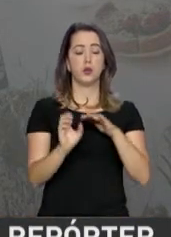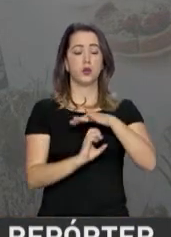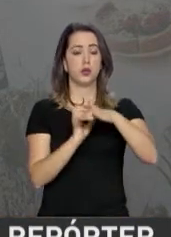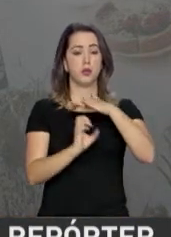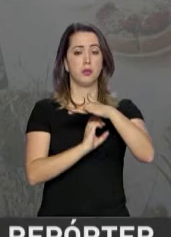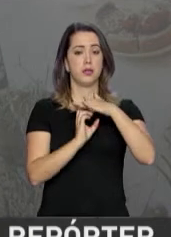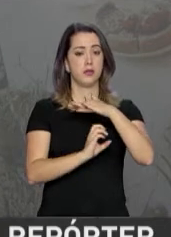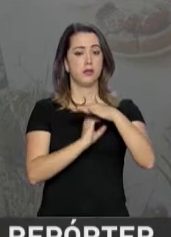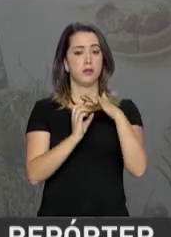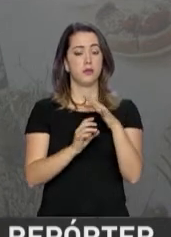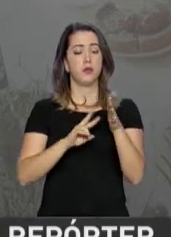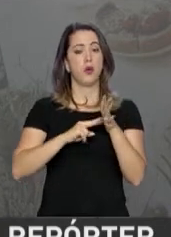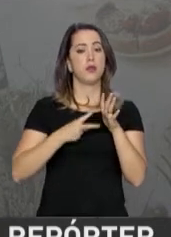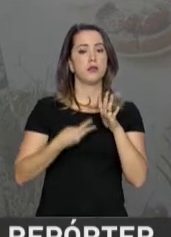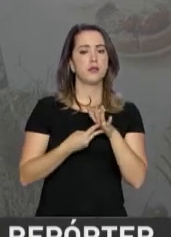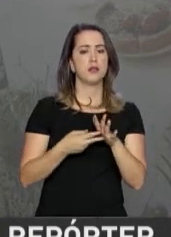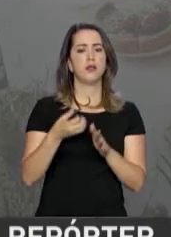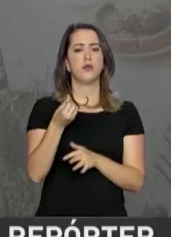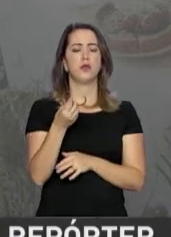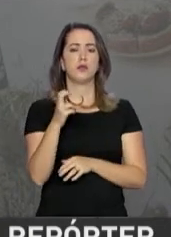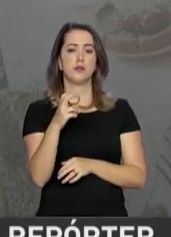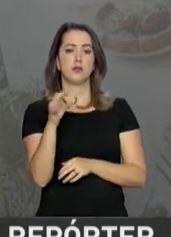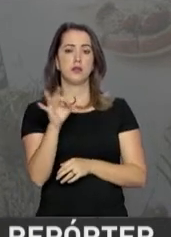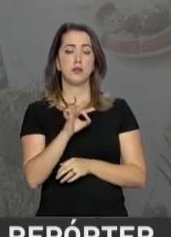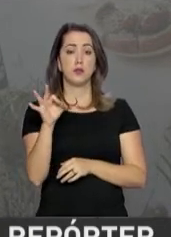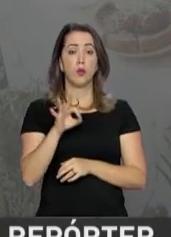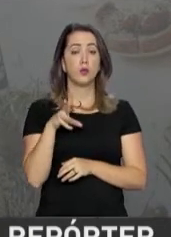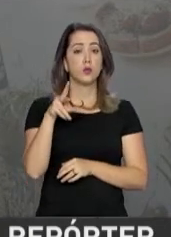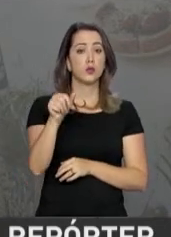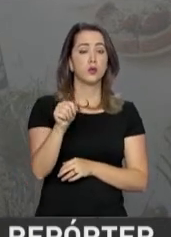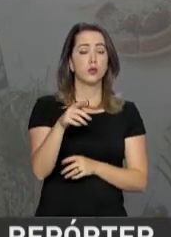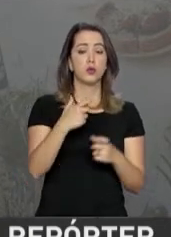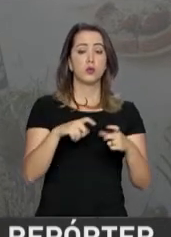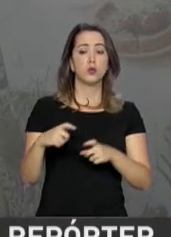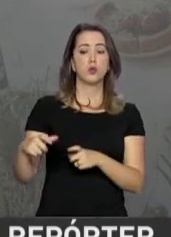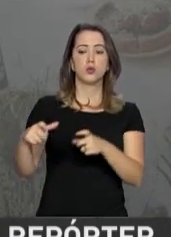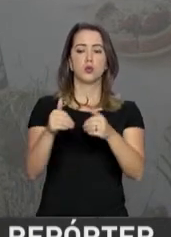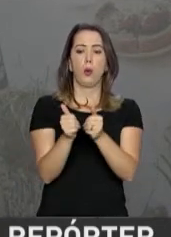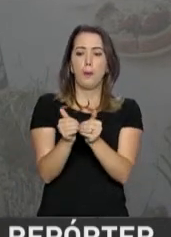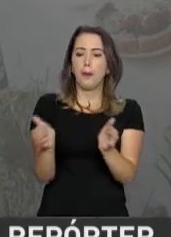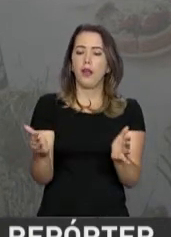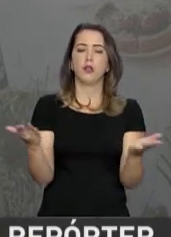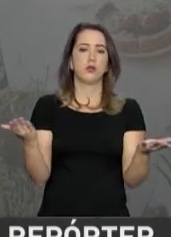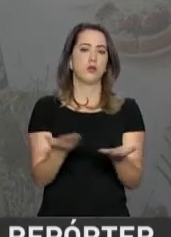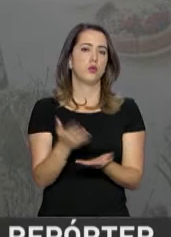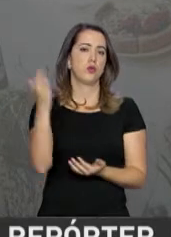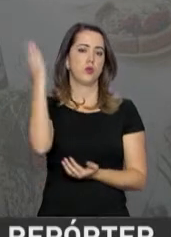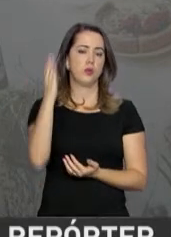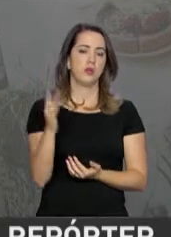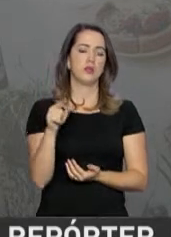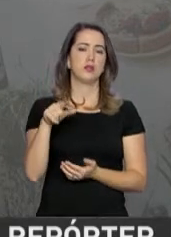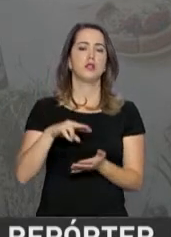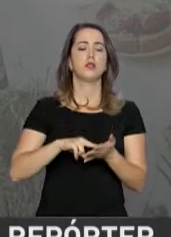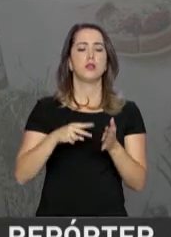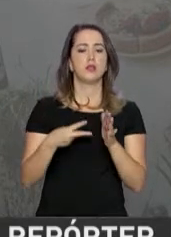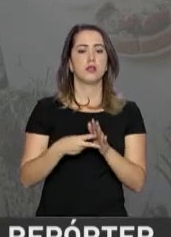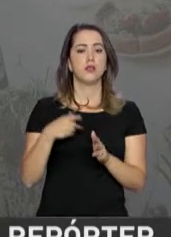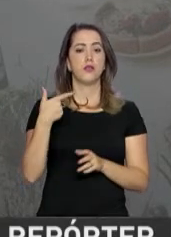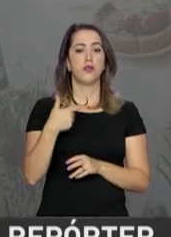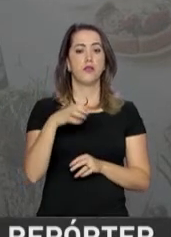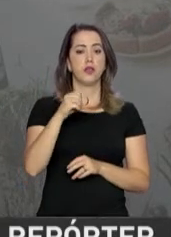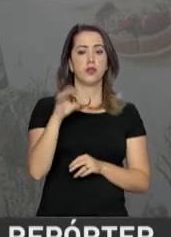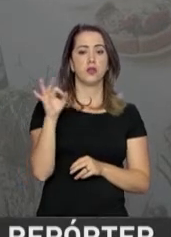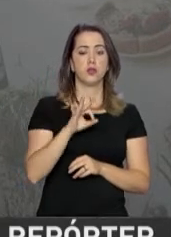empresas elas representam 65 por cento dos estabelecimentos ativos e empregam 29%